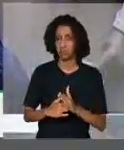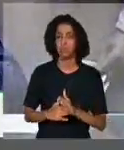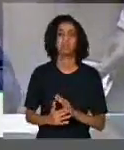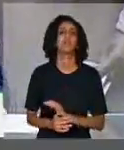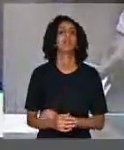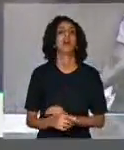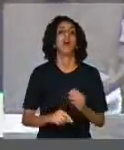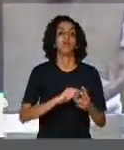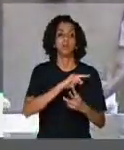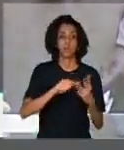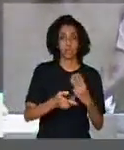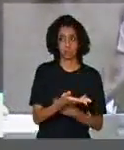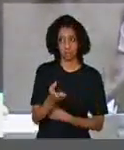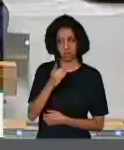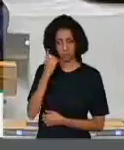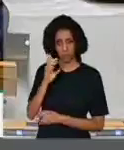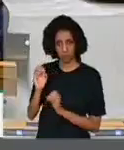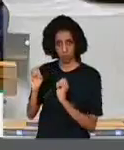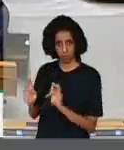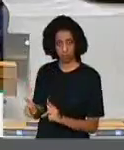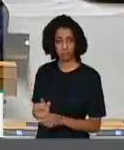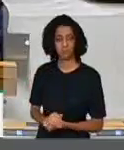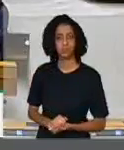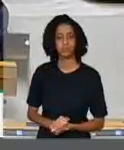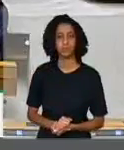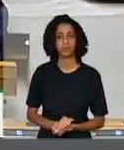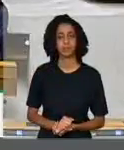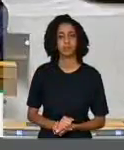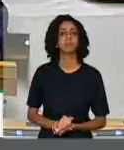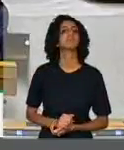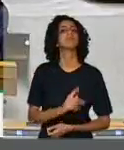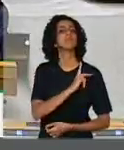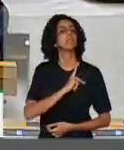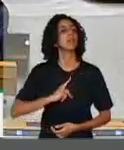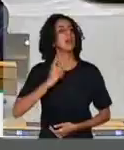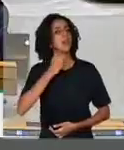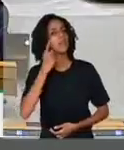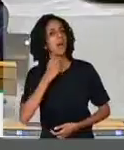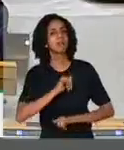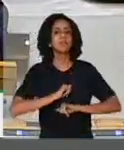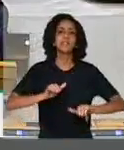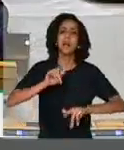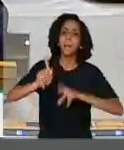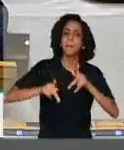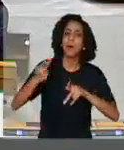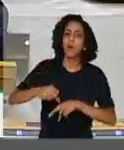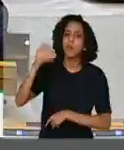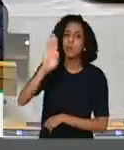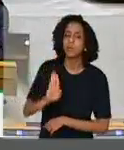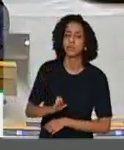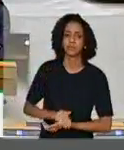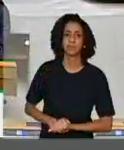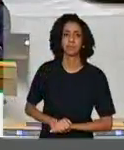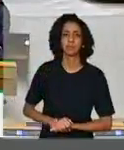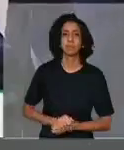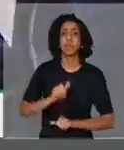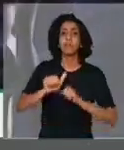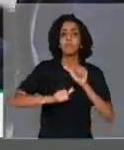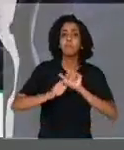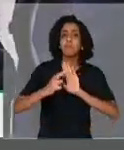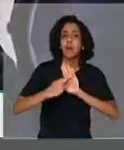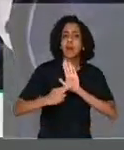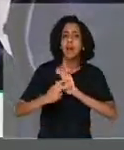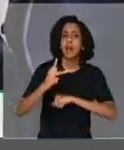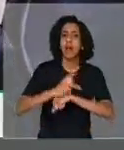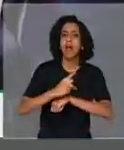deputado Raquel Muniz. Senhor presidente, senhoras e senhores deputados, povo brasileiro, a reforma da